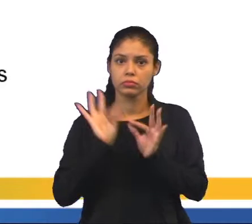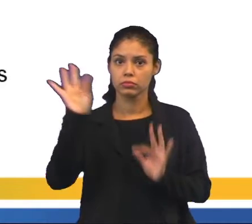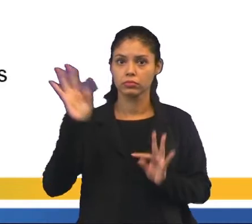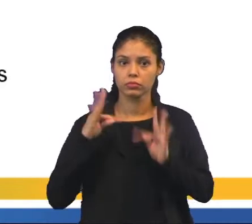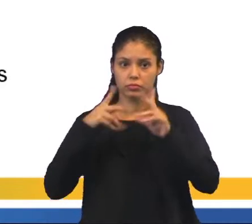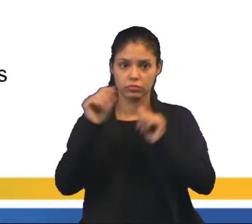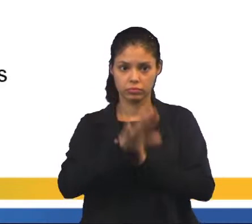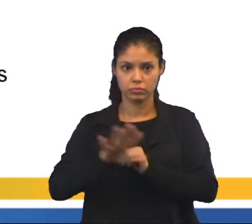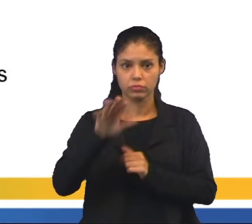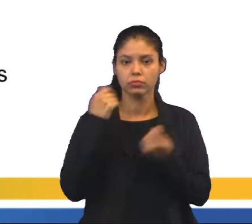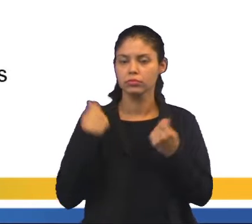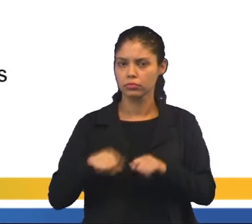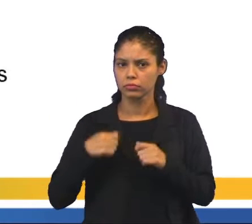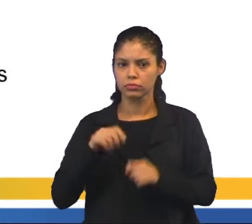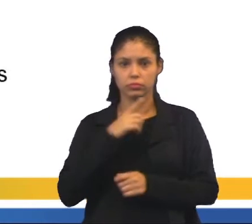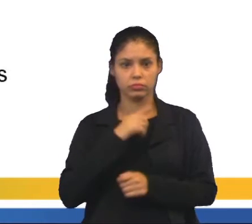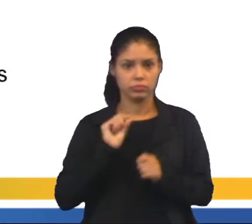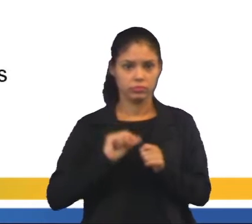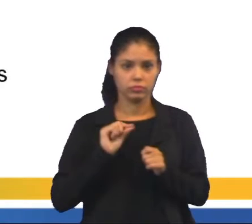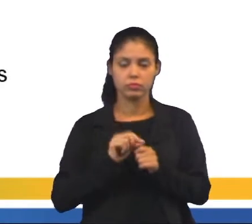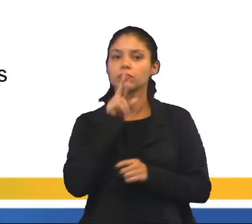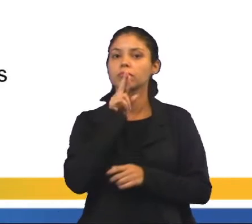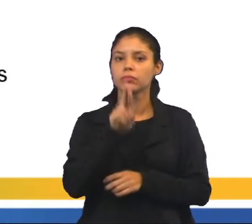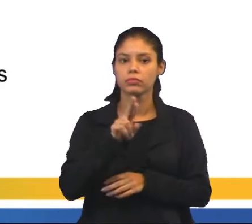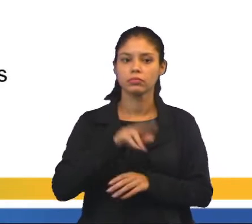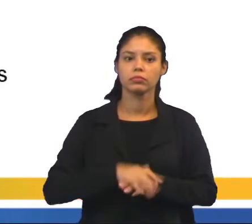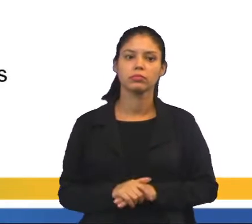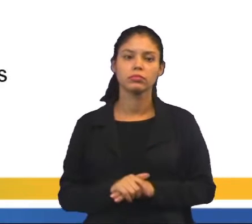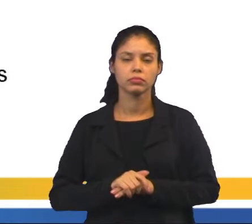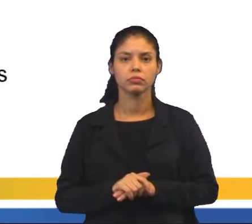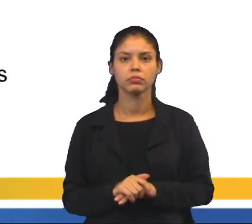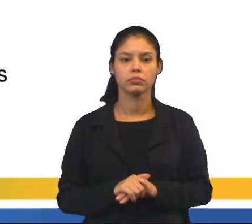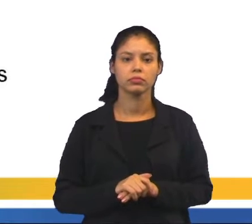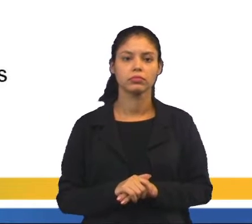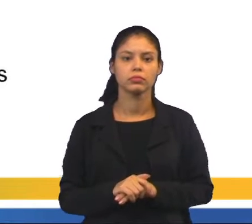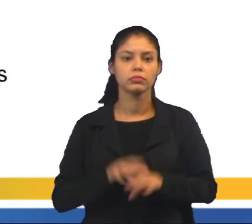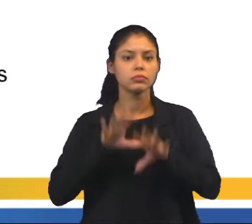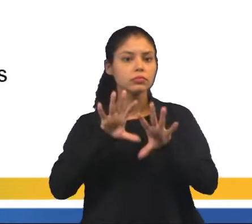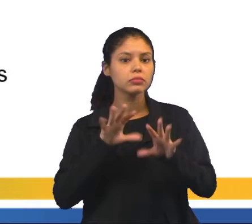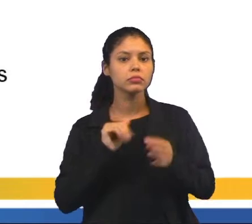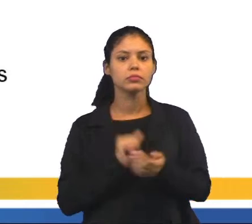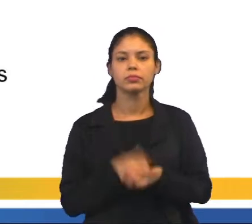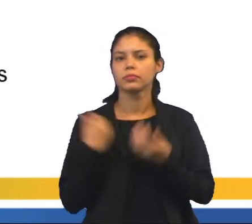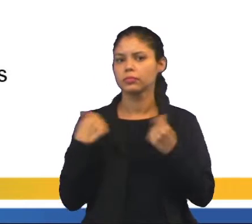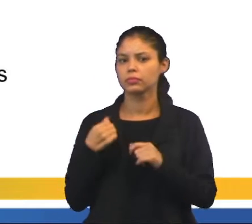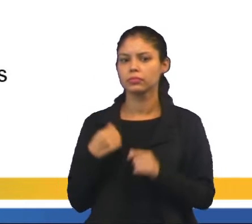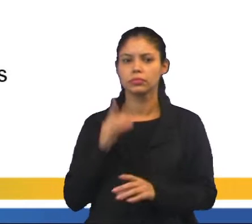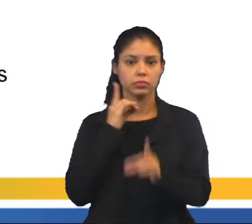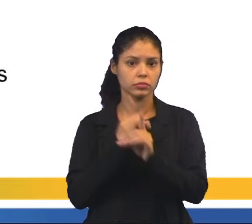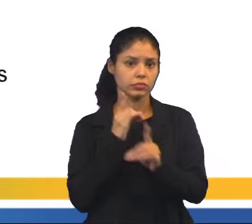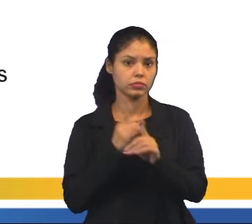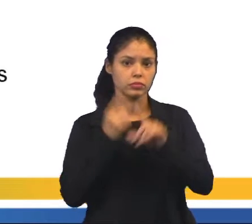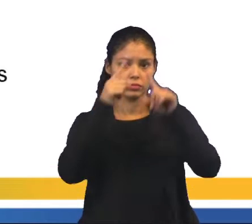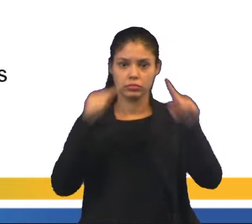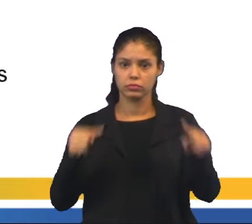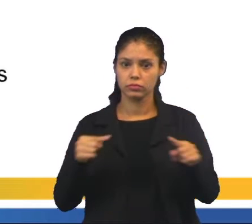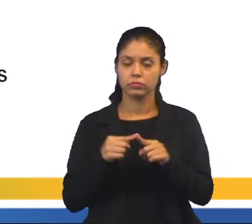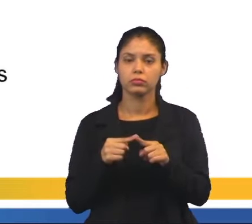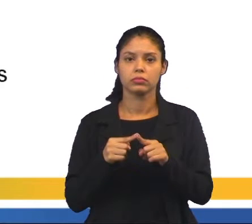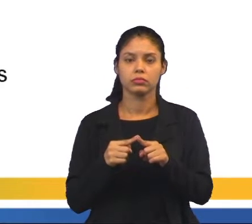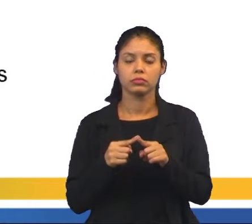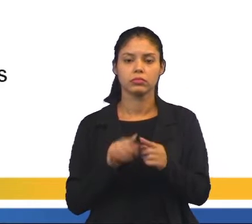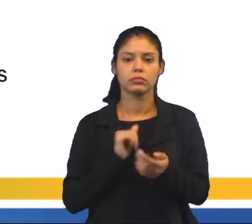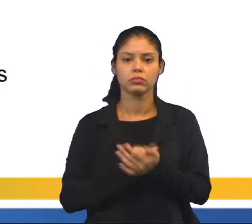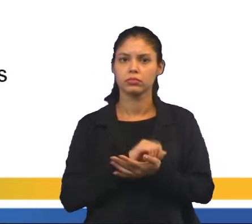temos todas as medidas necessárias para fazer esse cálculo. Nestes casos, devemos identificar